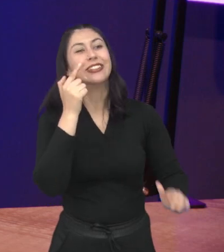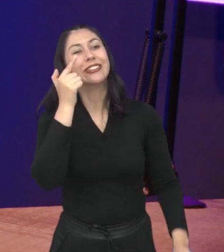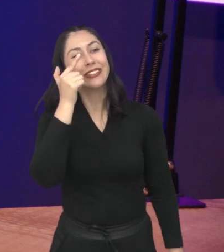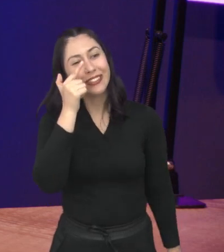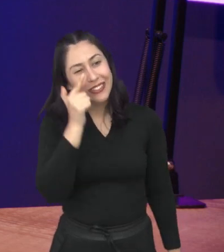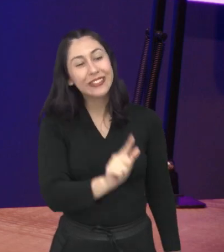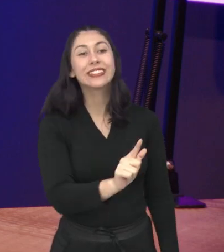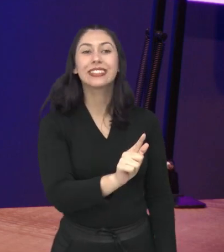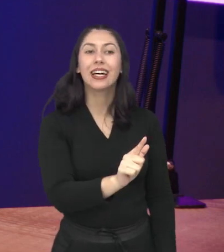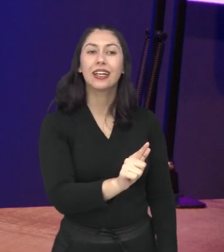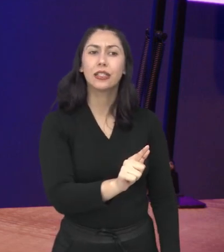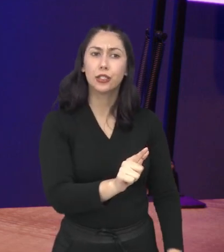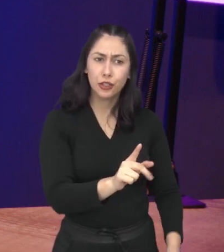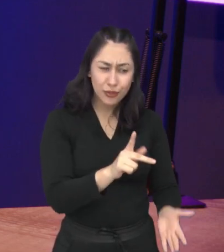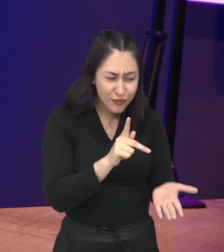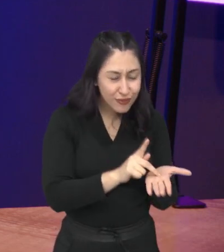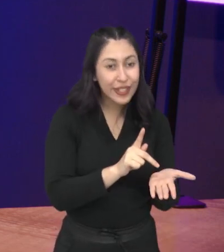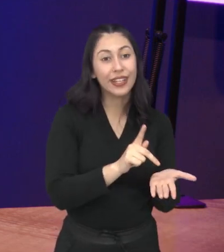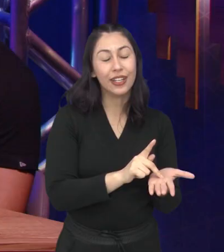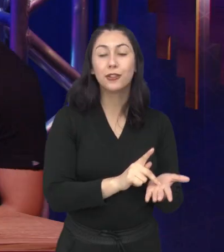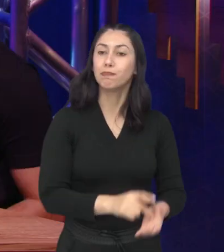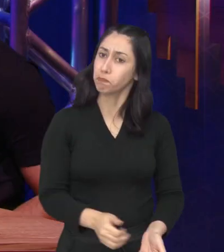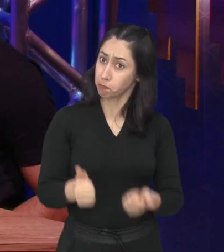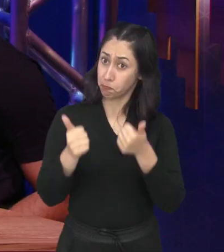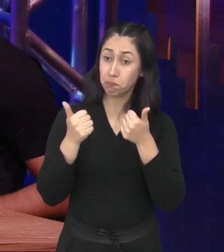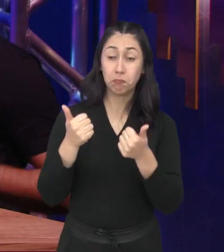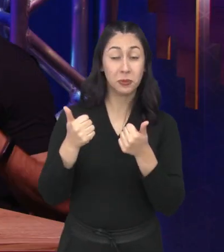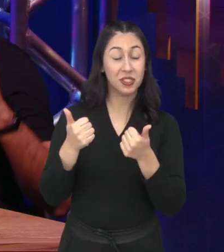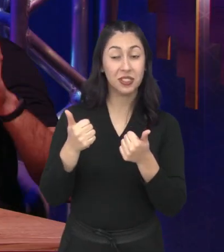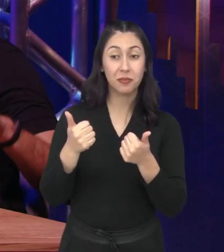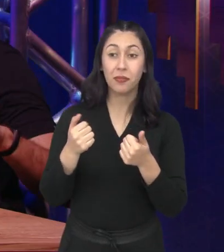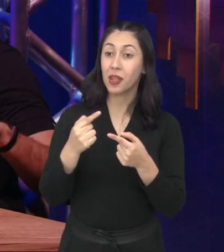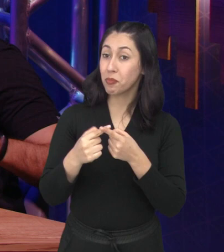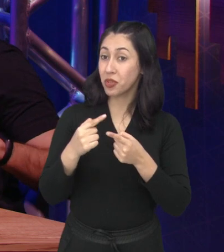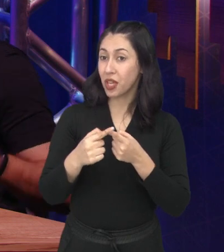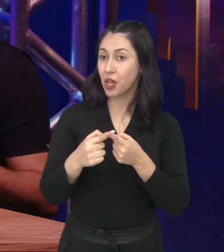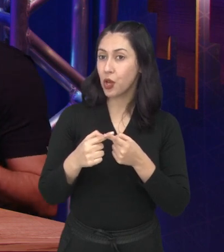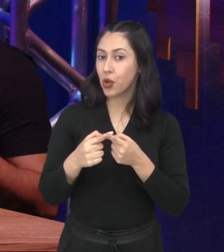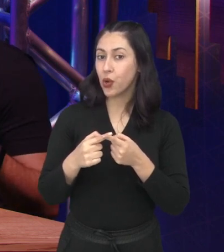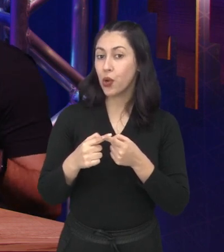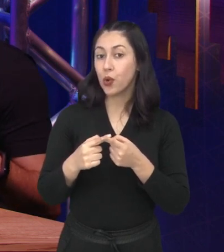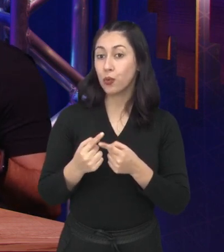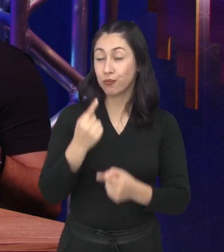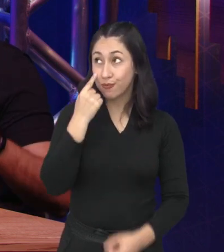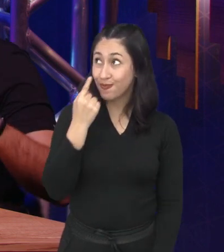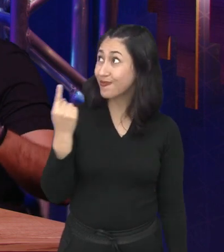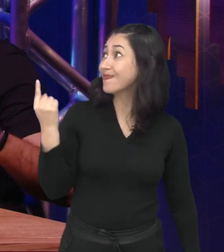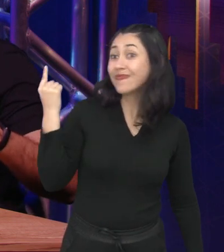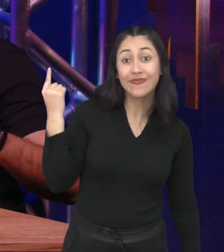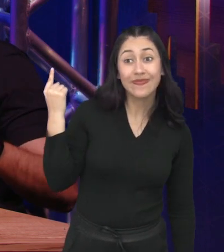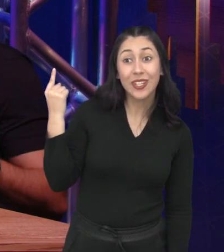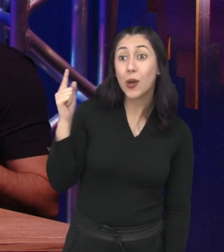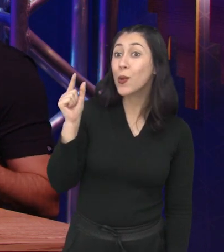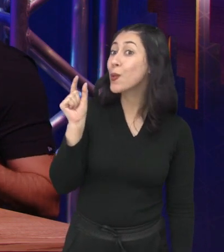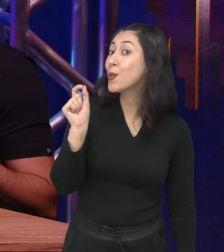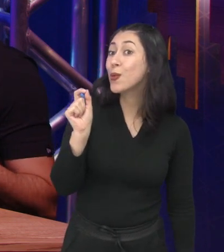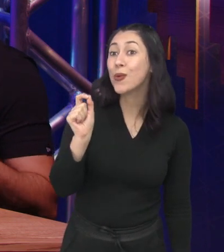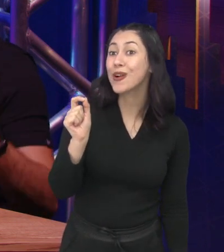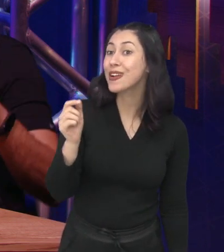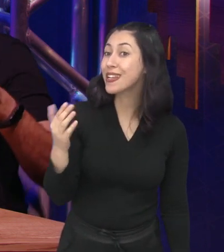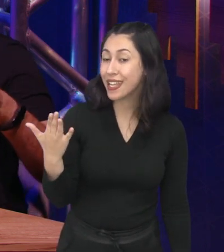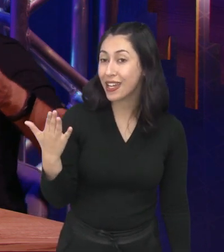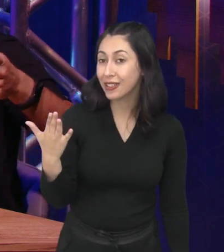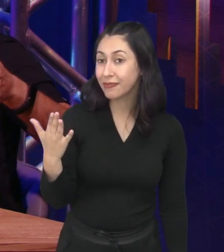fazer isso, mais isso no meu dia a dia. É isso aí, porque o Ikigai, galera, é um termo em japonês, né?